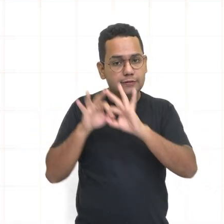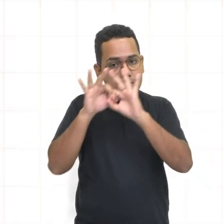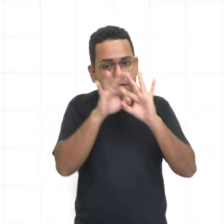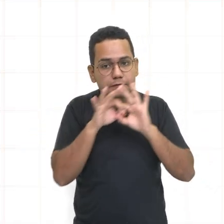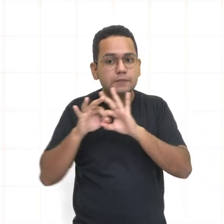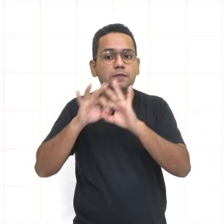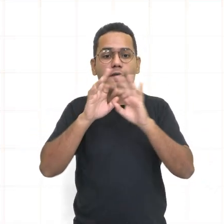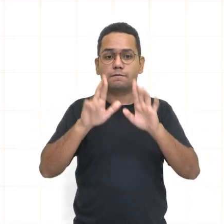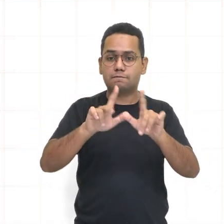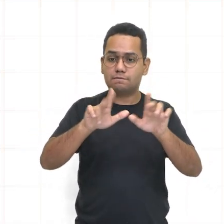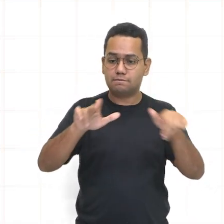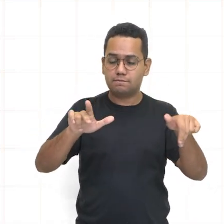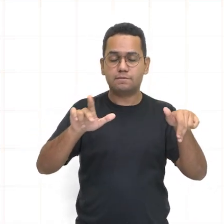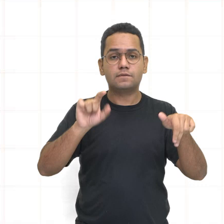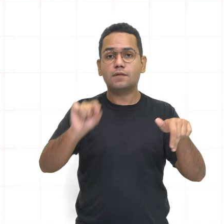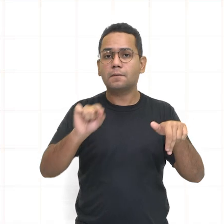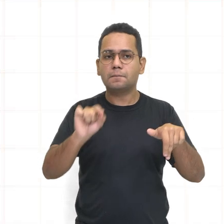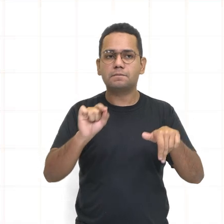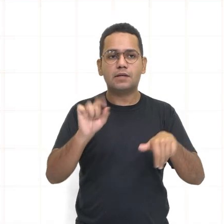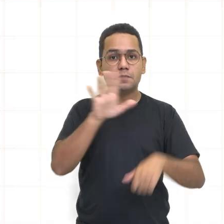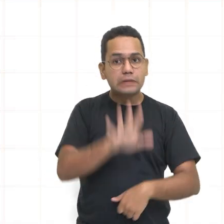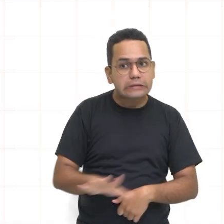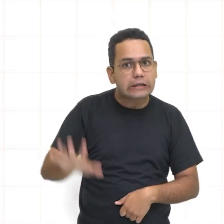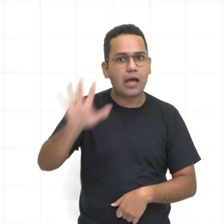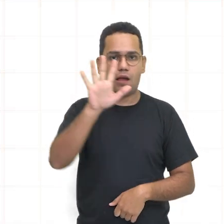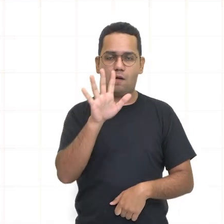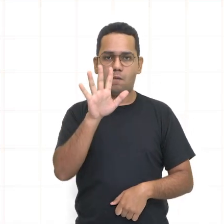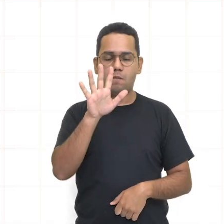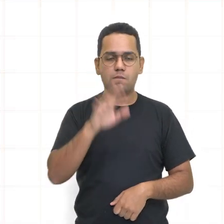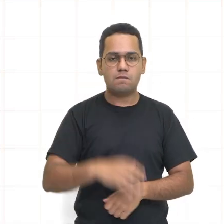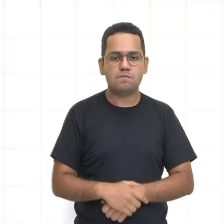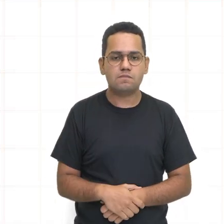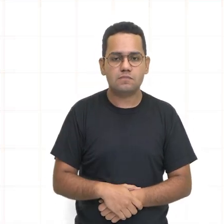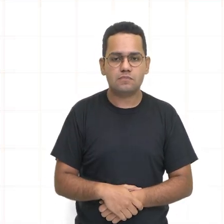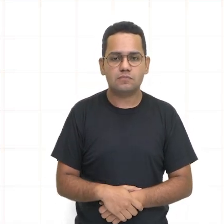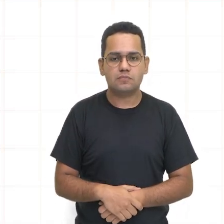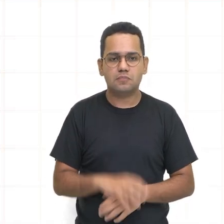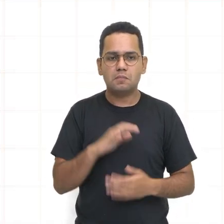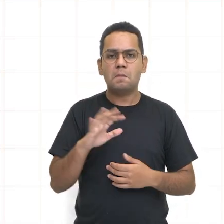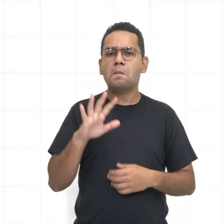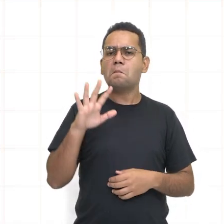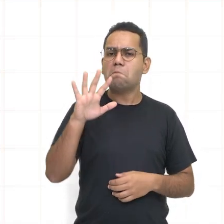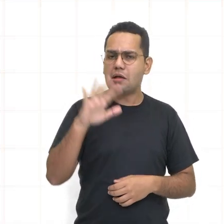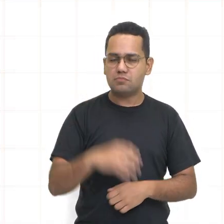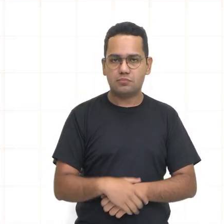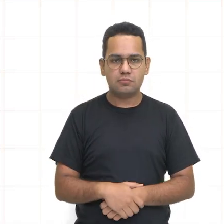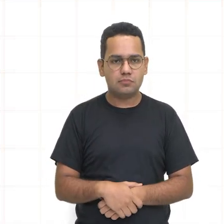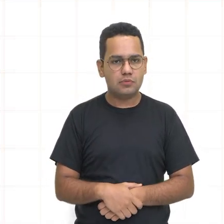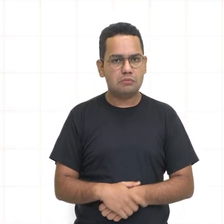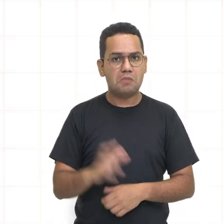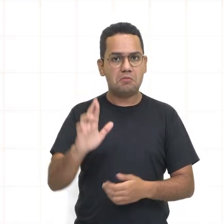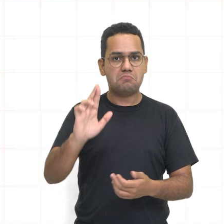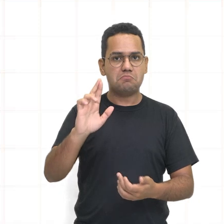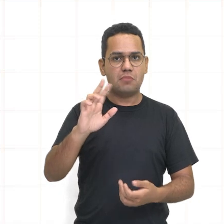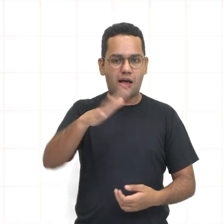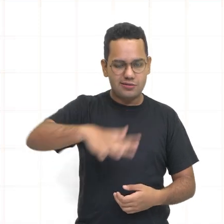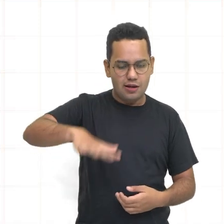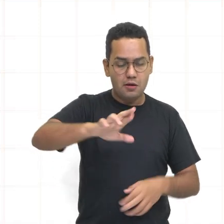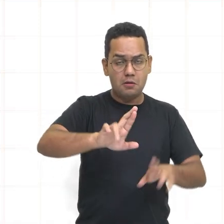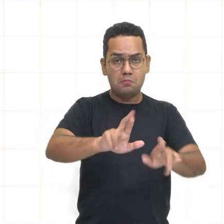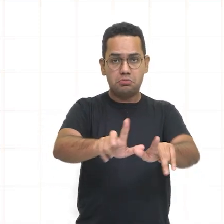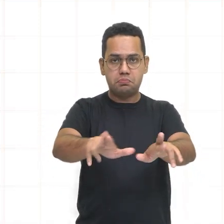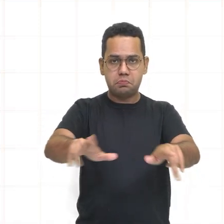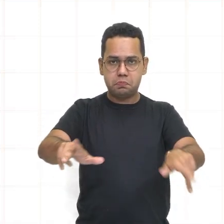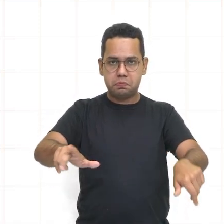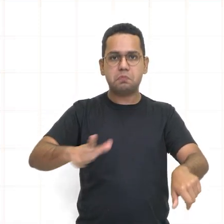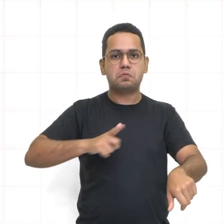diversidade sob uma identidade nacional. Ou seja, como o território é bem vasto, vamos verificar